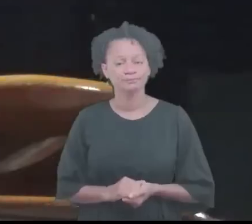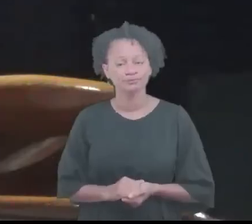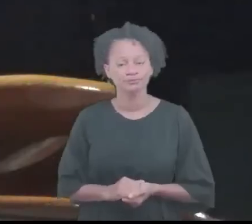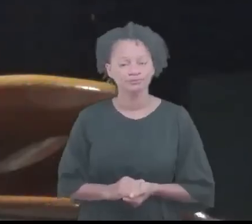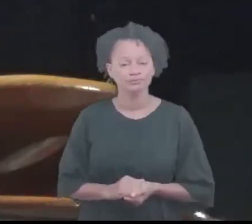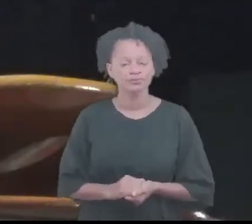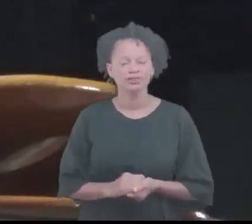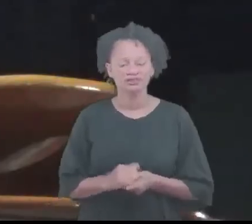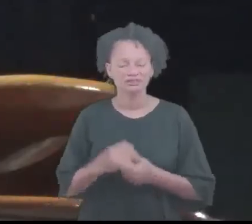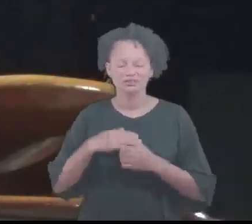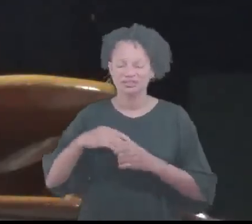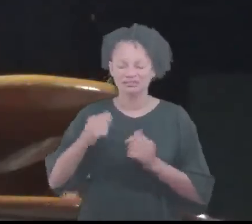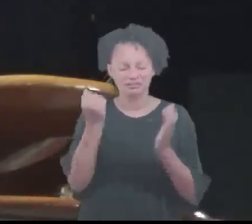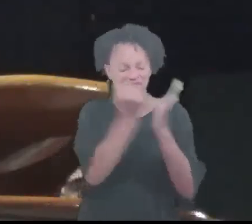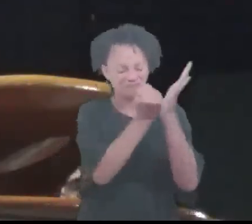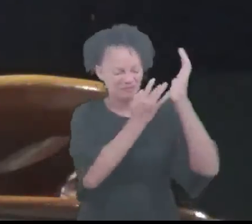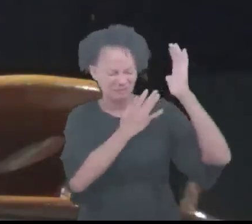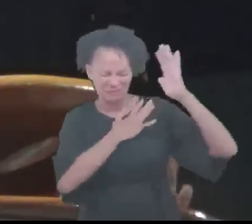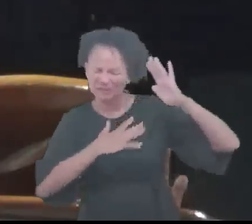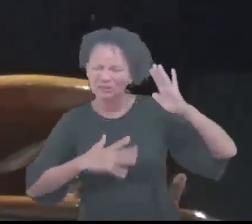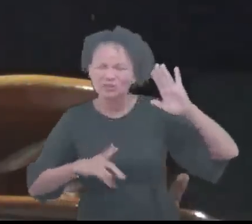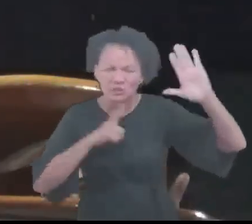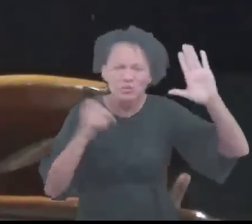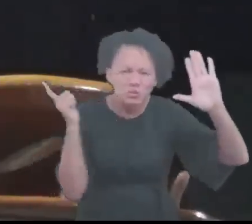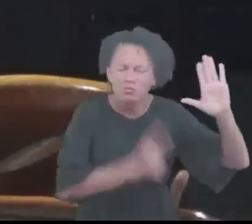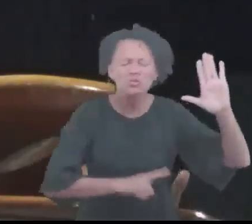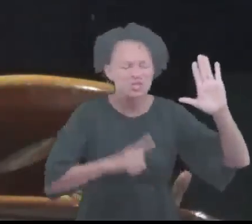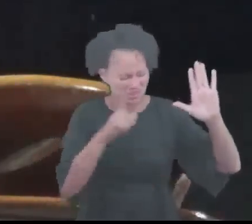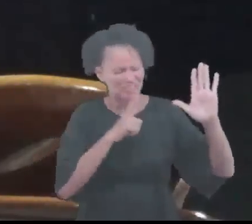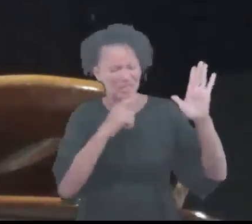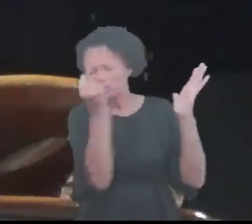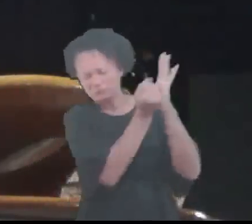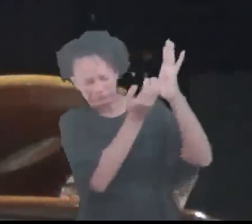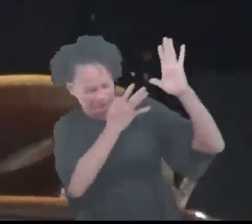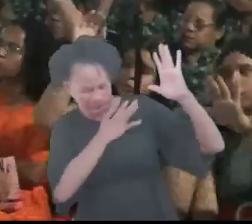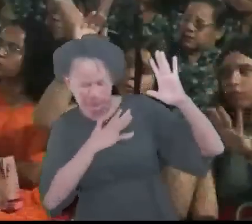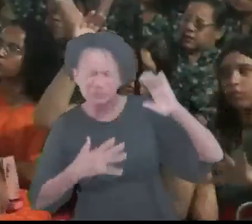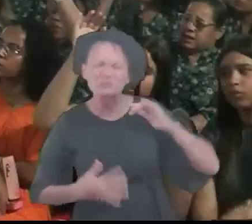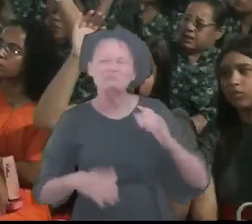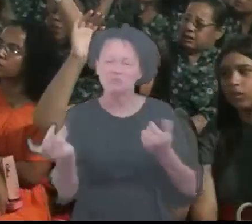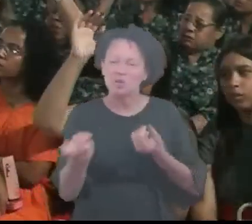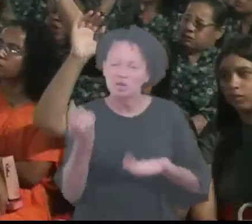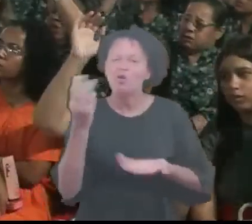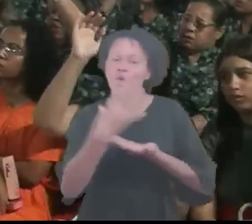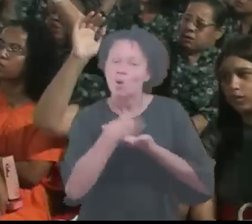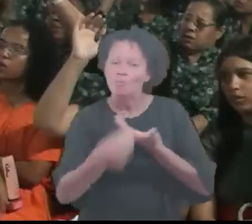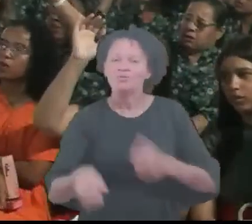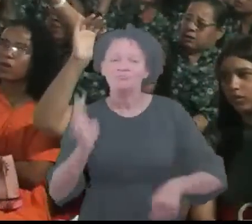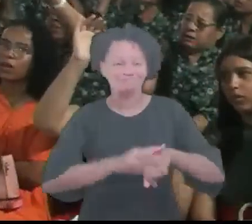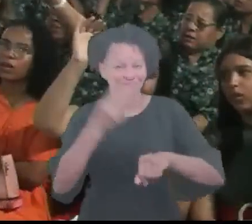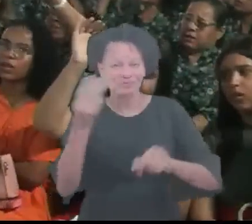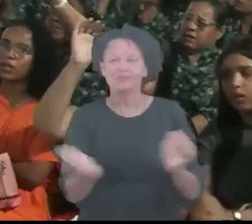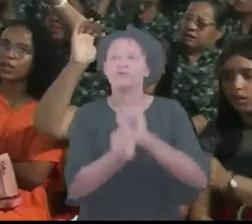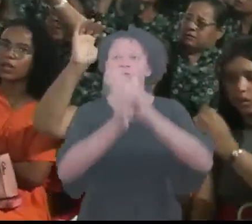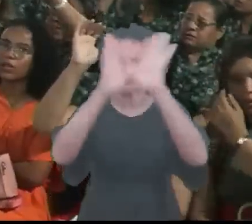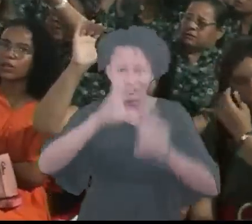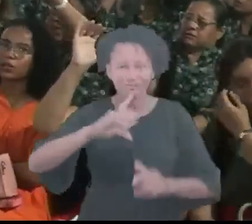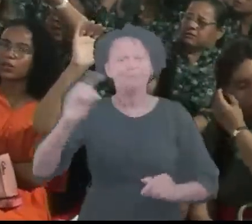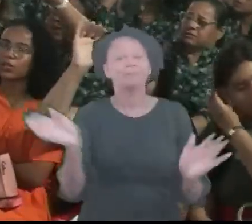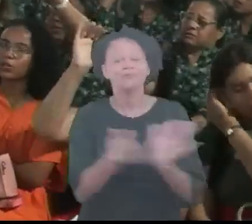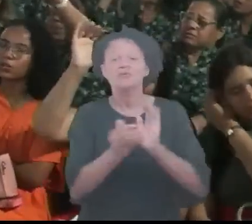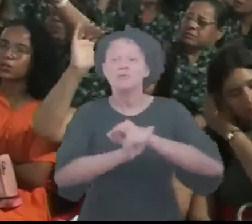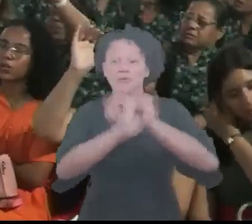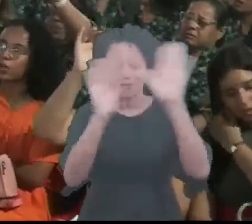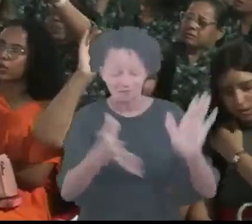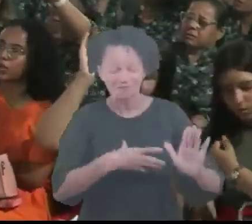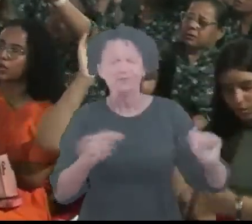Quem está debaixo desse sangue? Quem está debaixo desse sangue? Quem está debaixo desse sangue, dê três glórias a Deus. Um para o Pai, outro para o Filho e outro